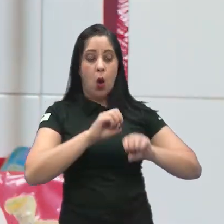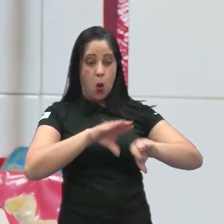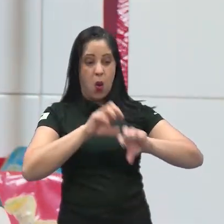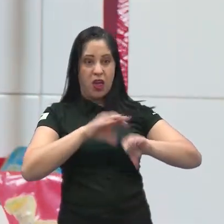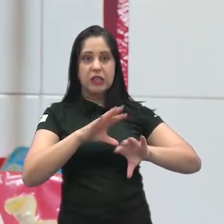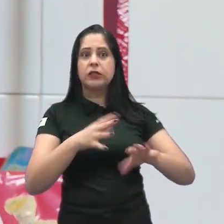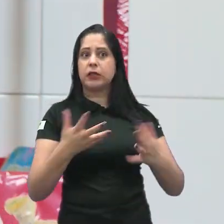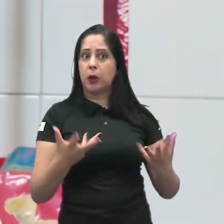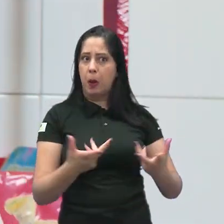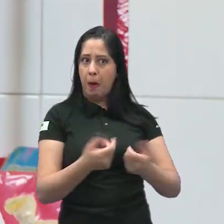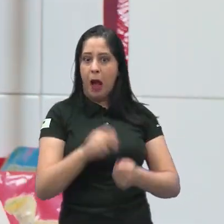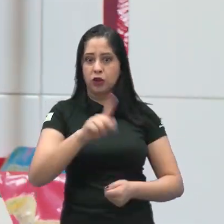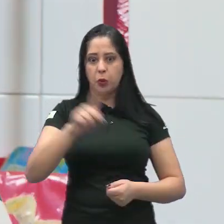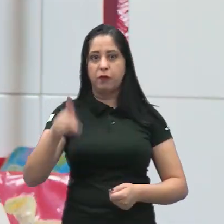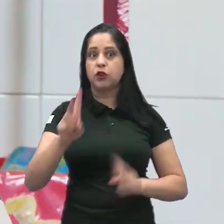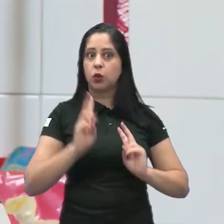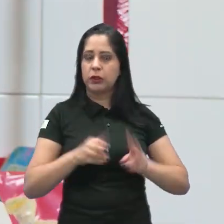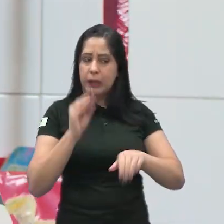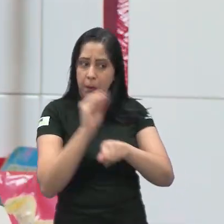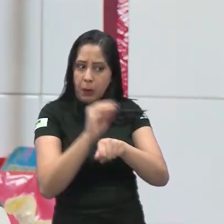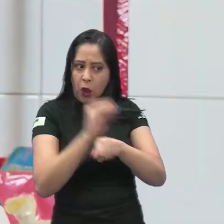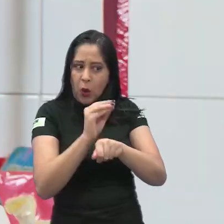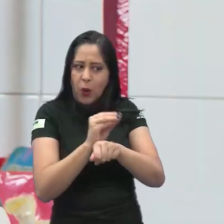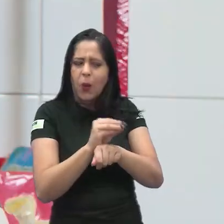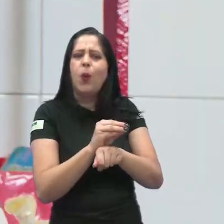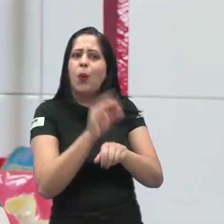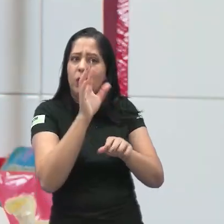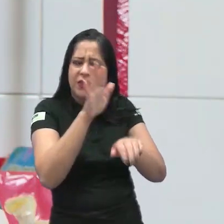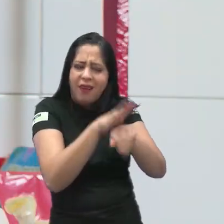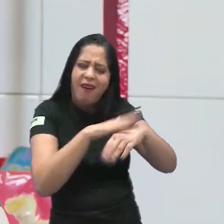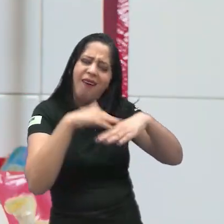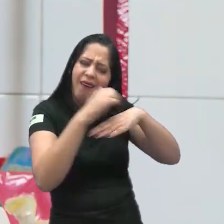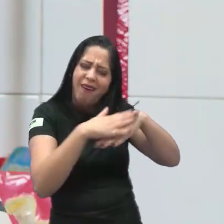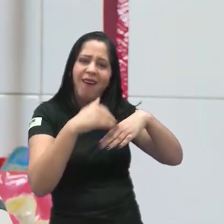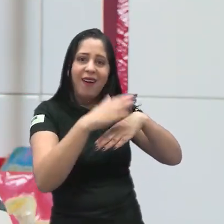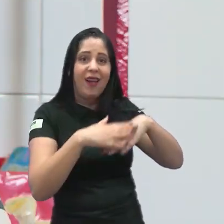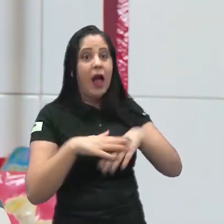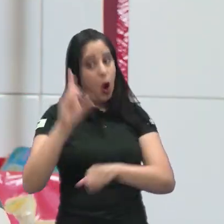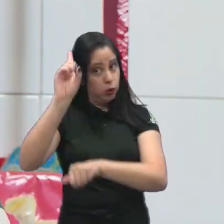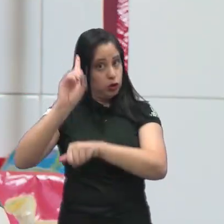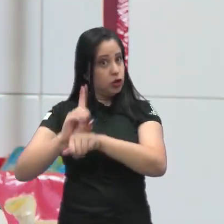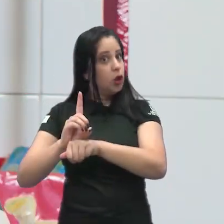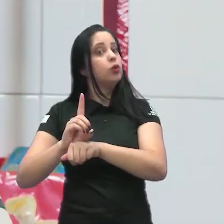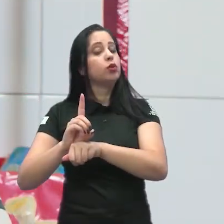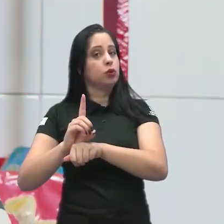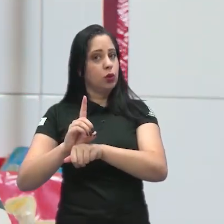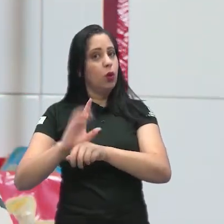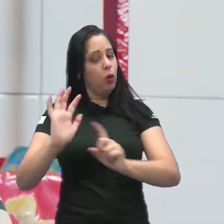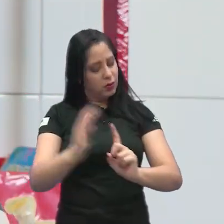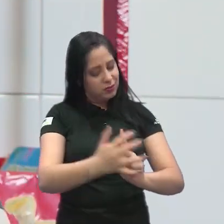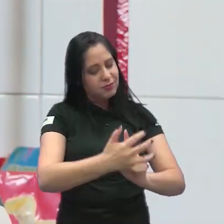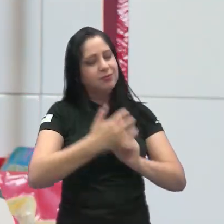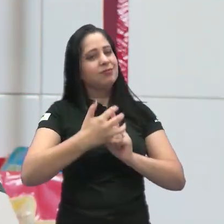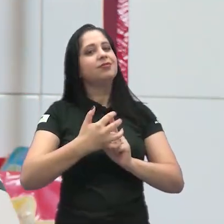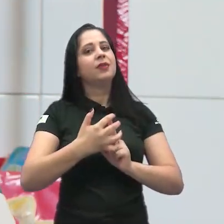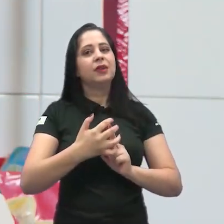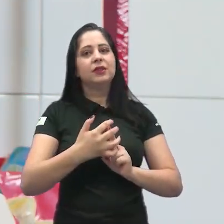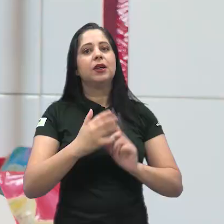são atenciosos com as crianças, né? Os próprios pessoal da direção também, entendeu? Acolhe bem a